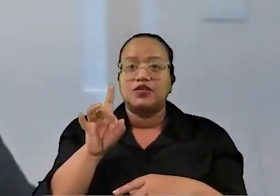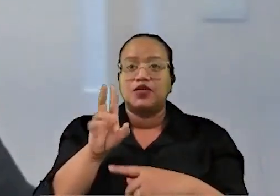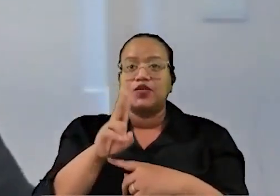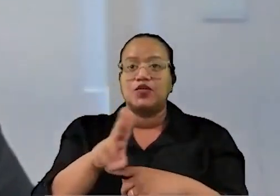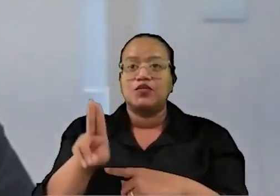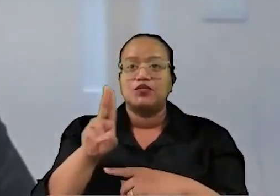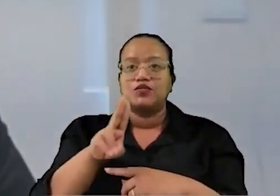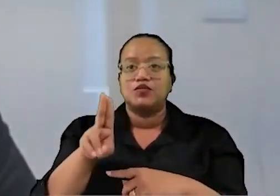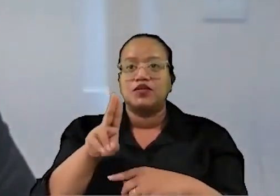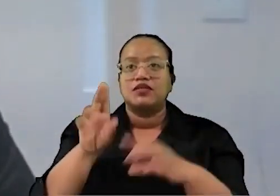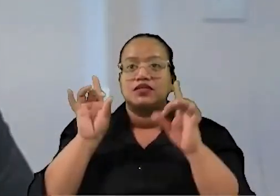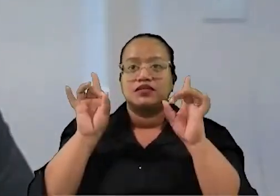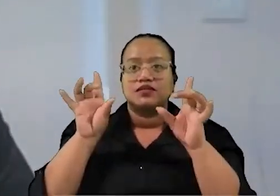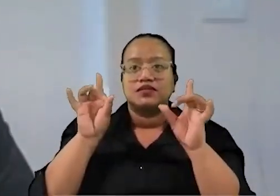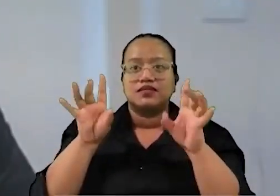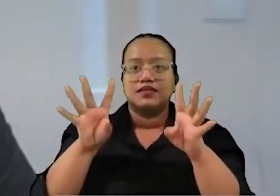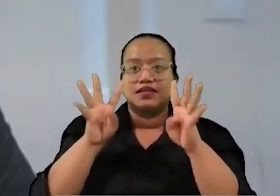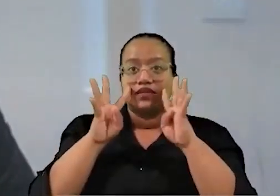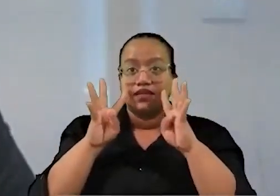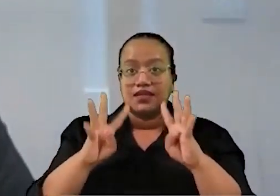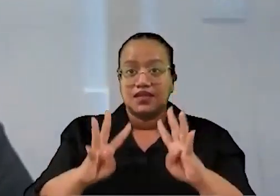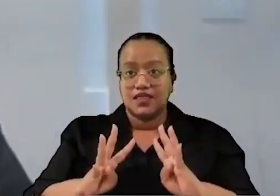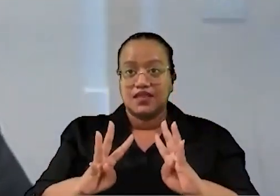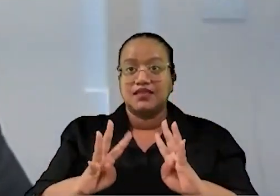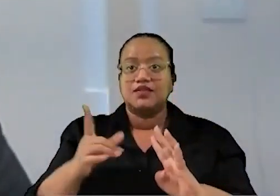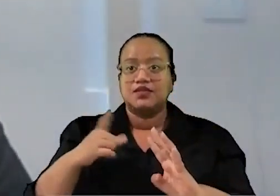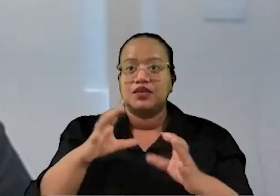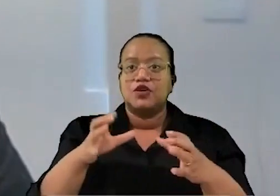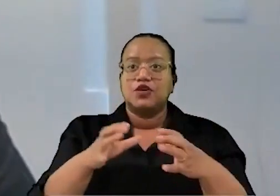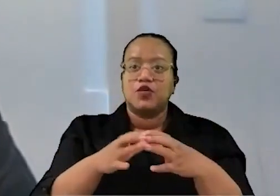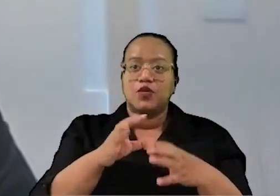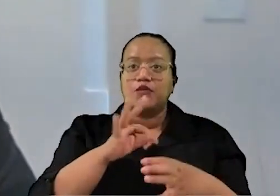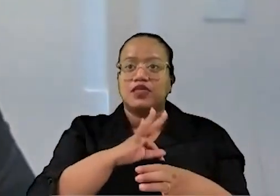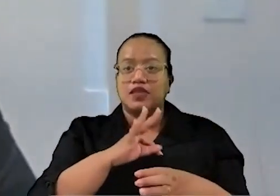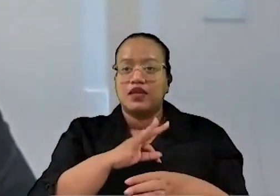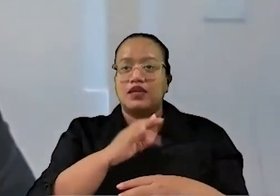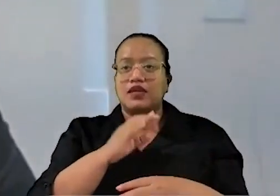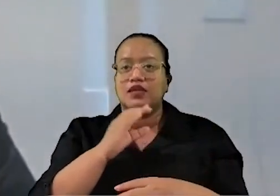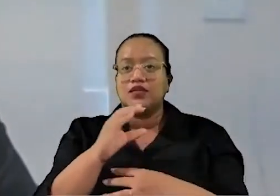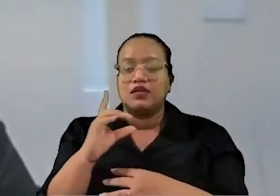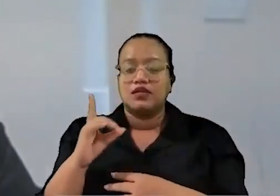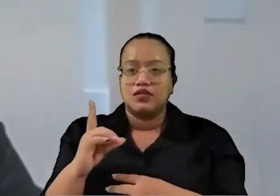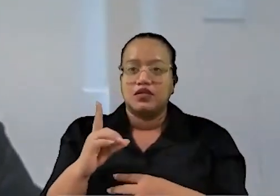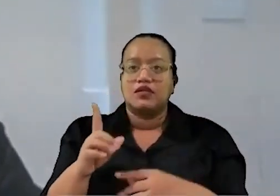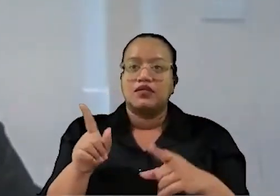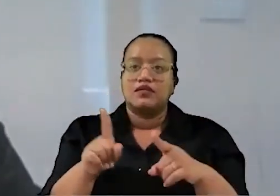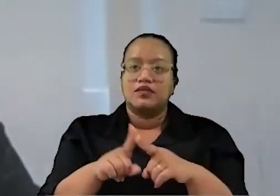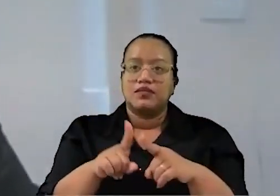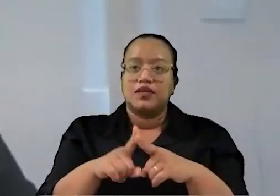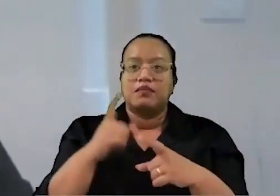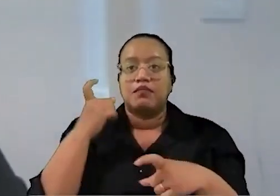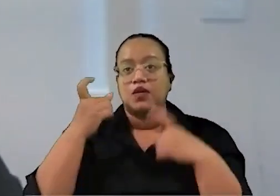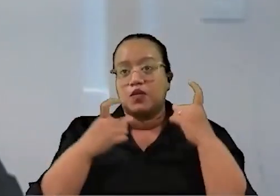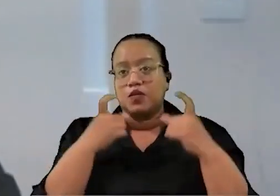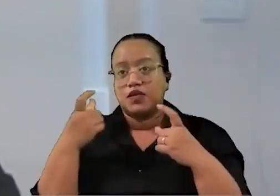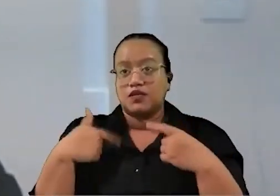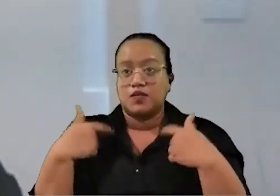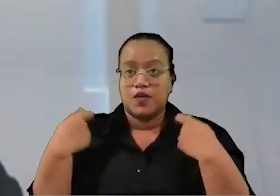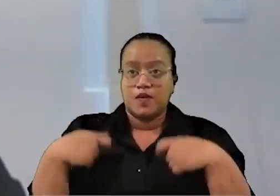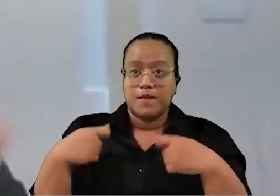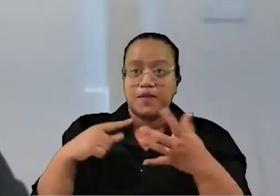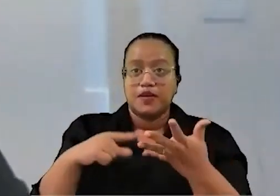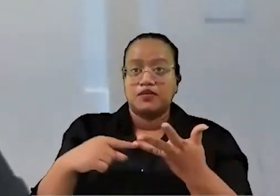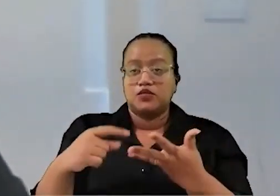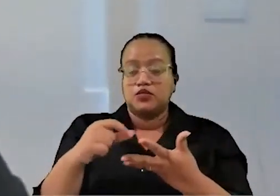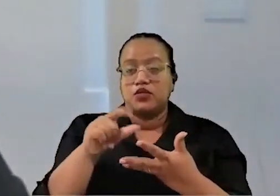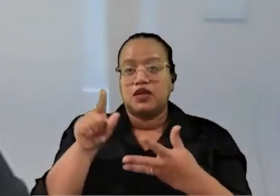técnica, pela coordenadoria, quanto às preocupações e minhas necessidades. Então, não gostaria de ficar ao lado dessa qualificação do